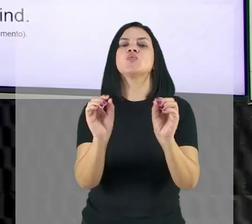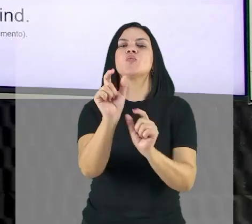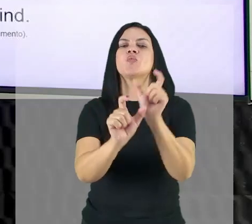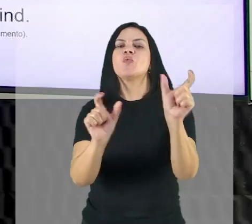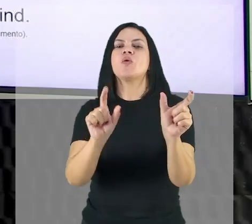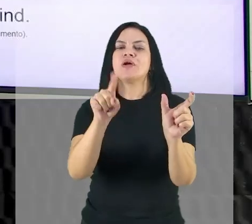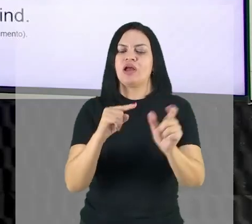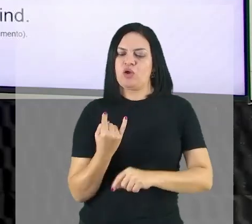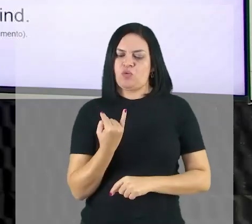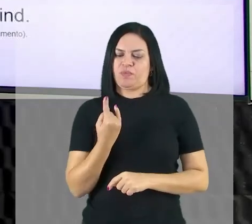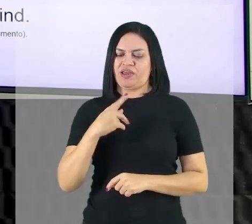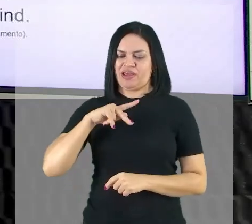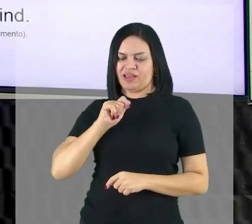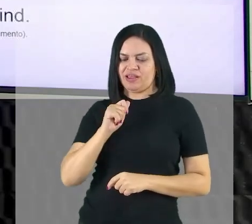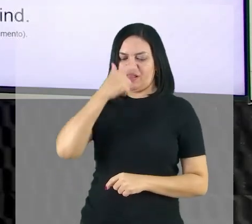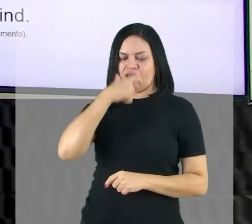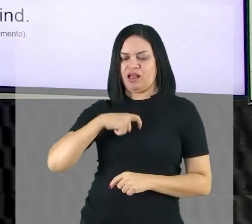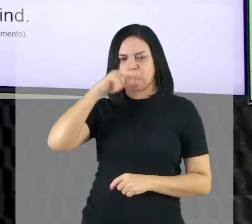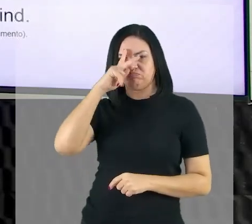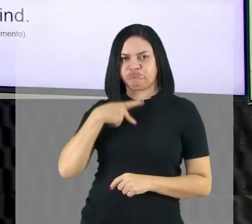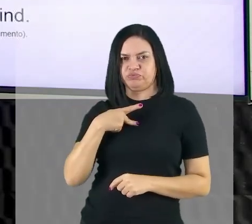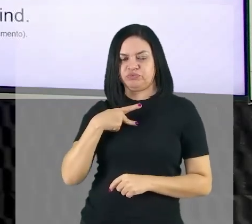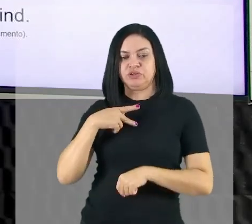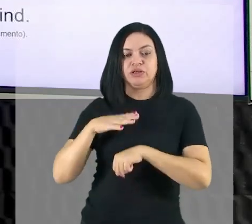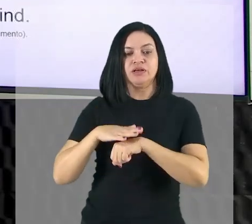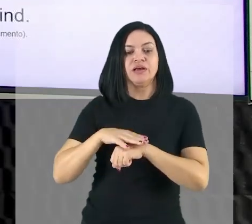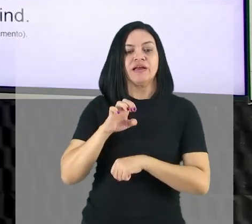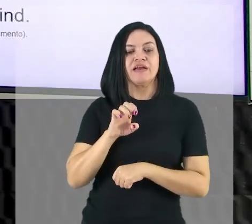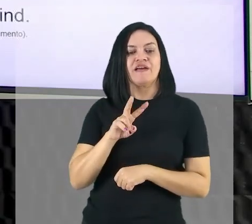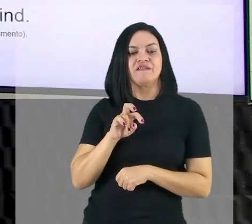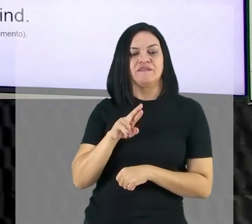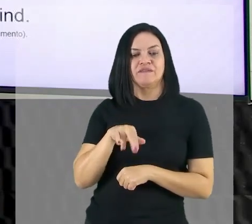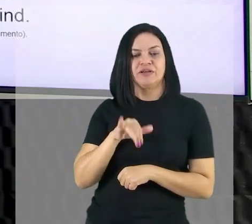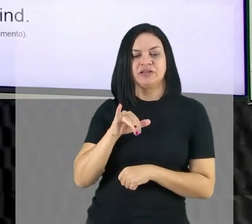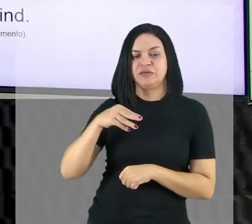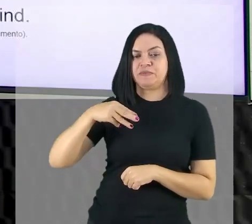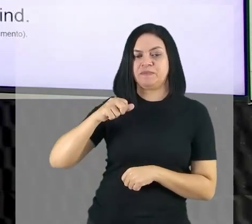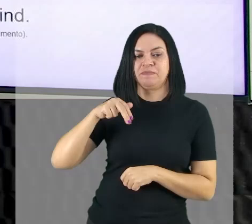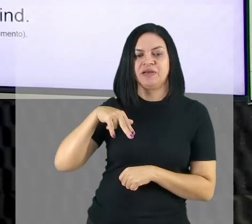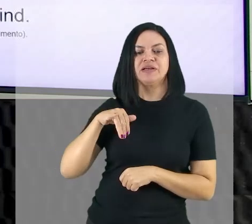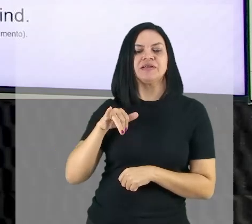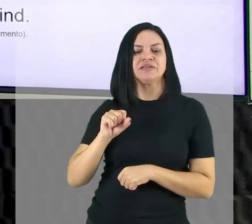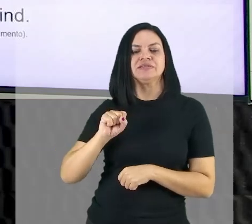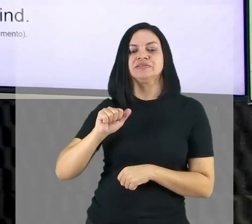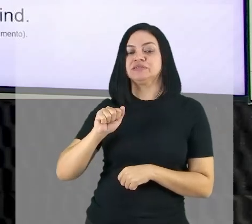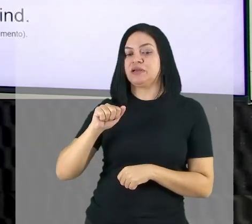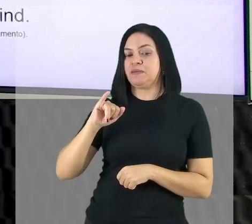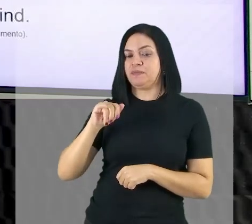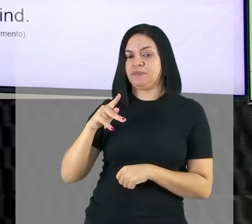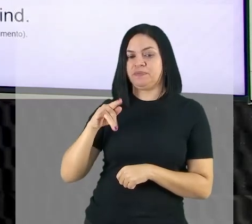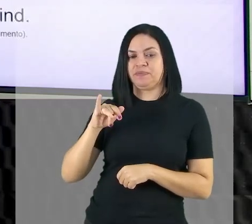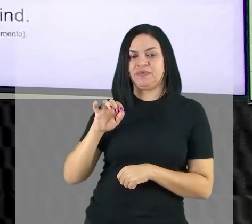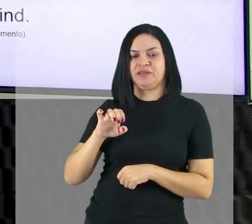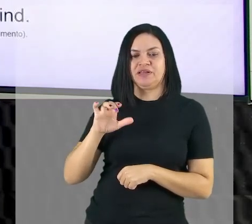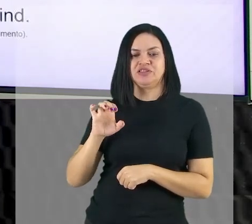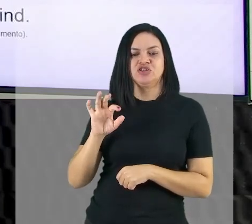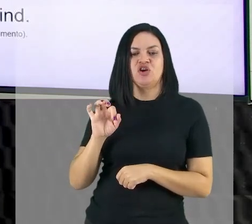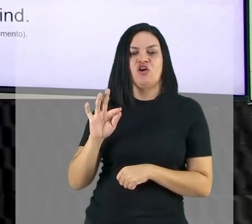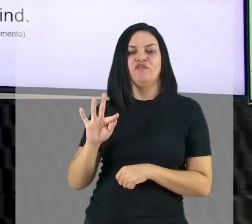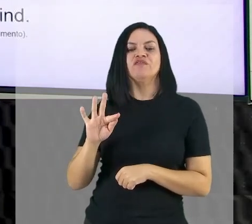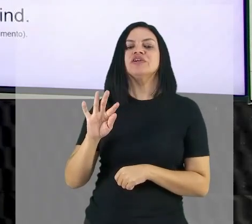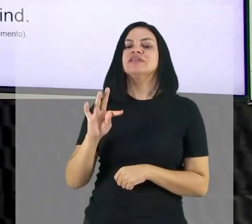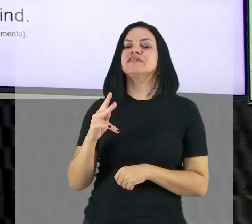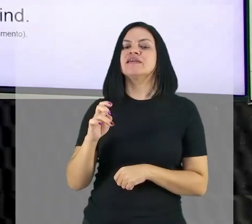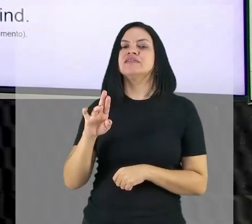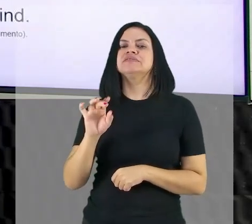mesma. Every man is a piece of the continent, a part of the man. Cada homem